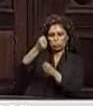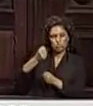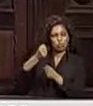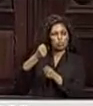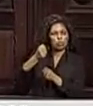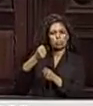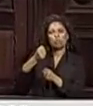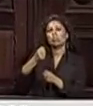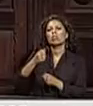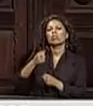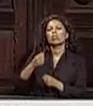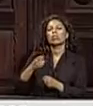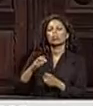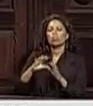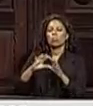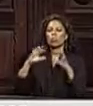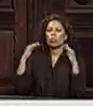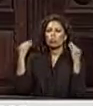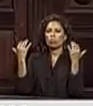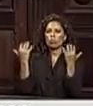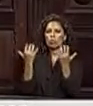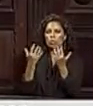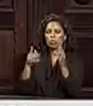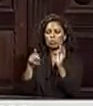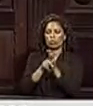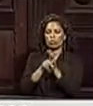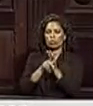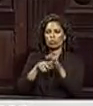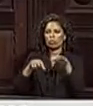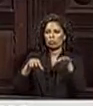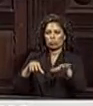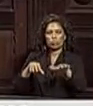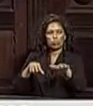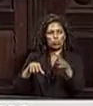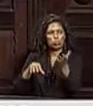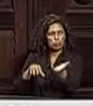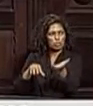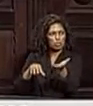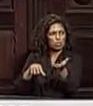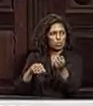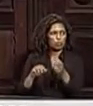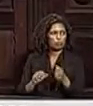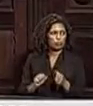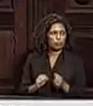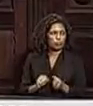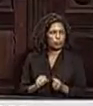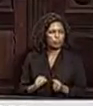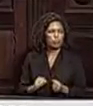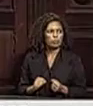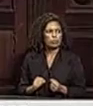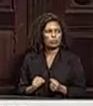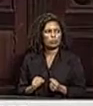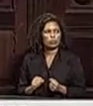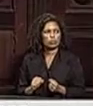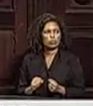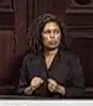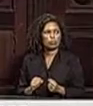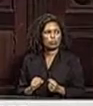previa aquilo que se manteve no texto, previa em seus artigos 5º e